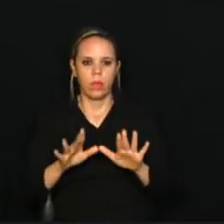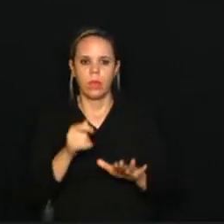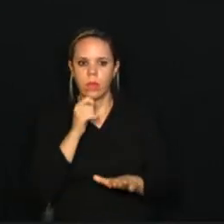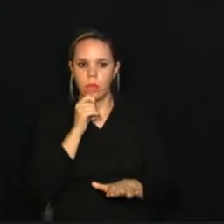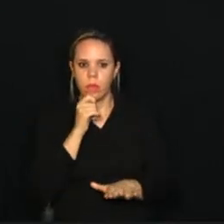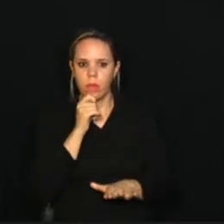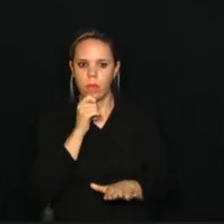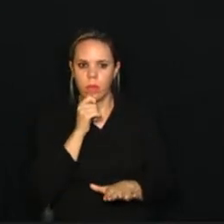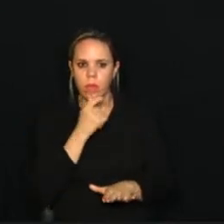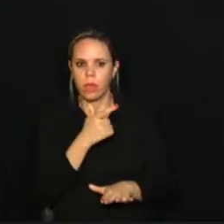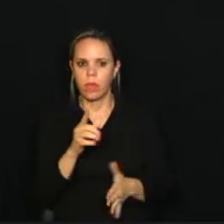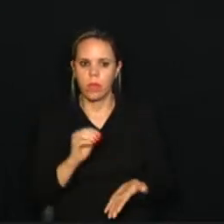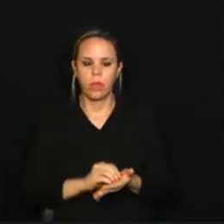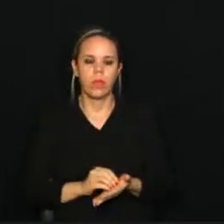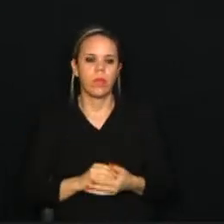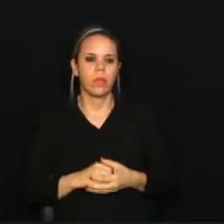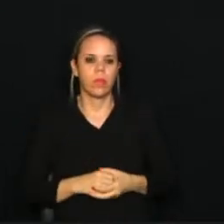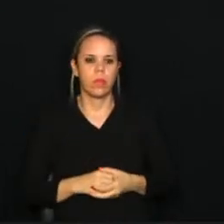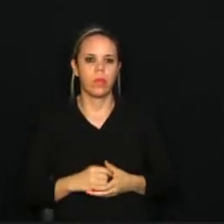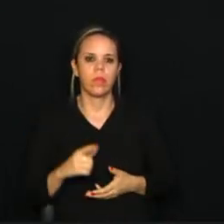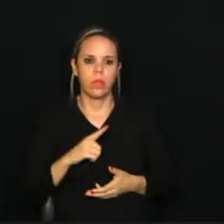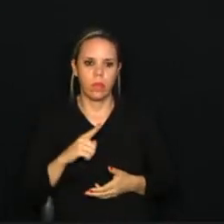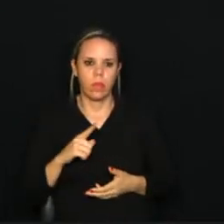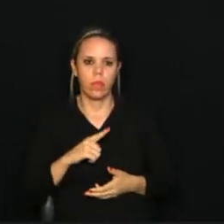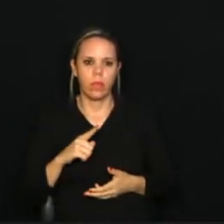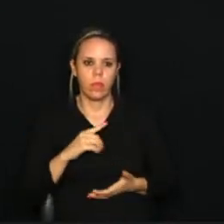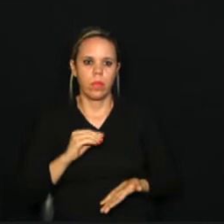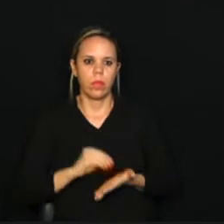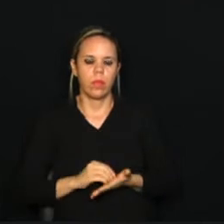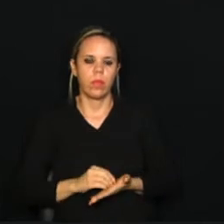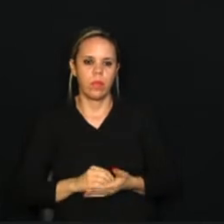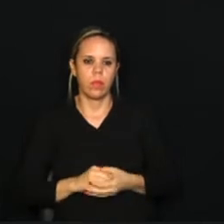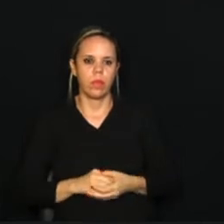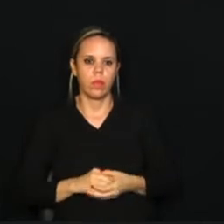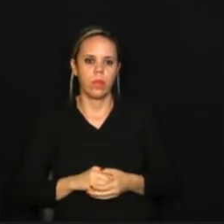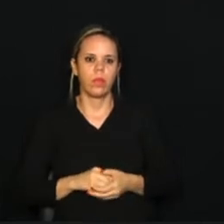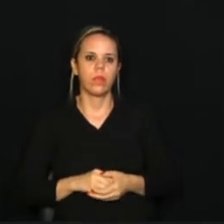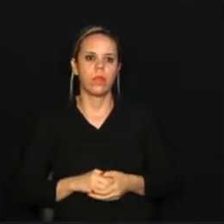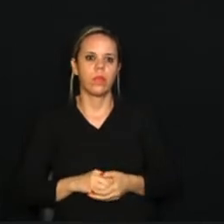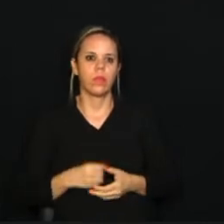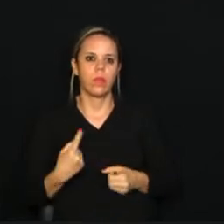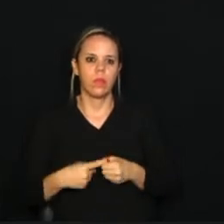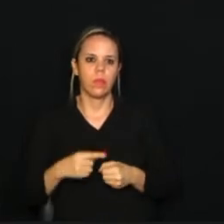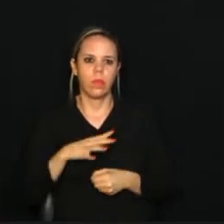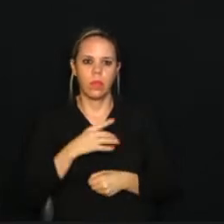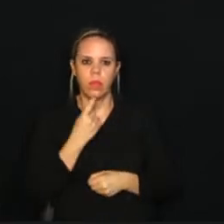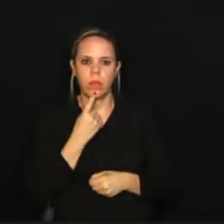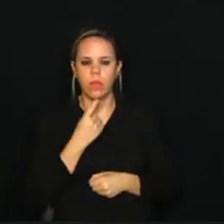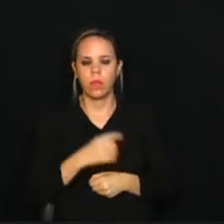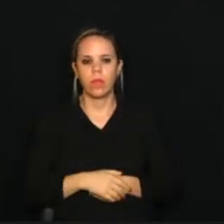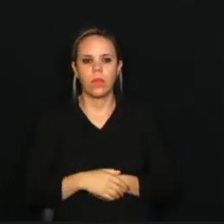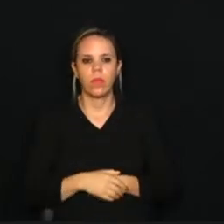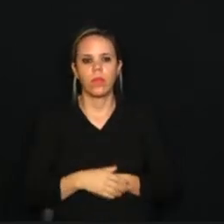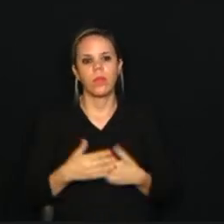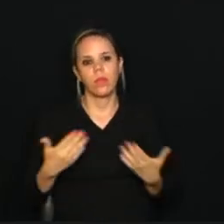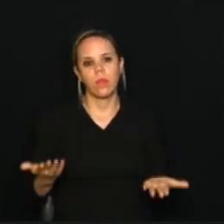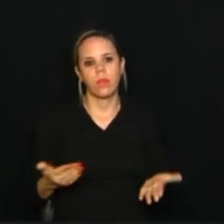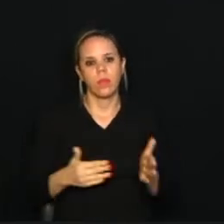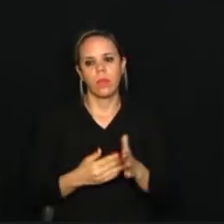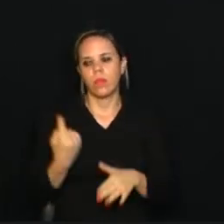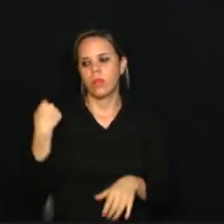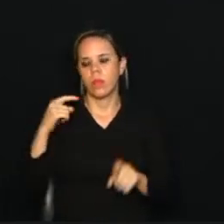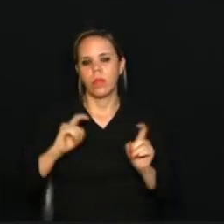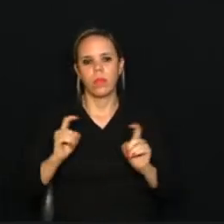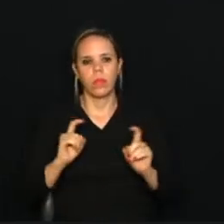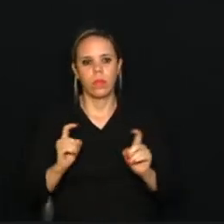forma insuficiente. Temos ainda um déficit no município de Campinas. Então, na última